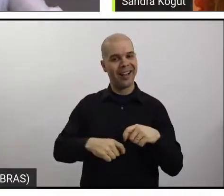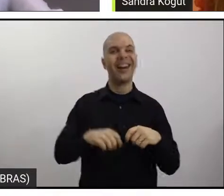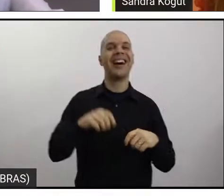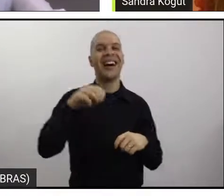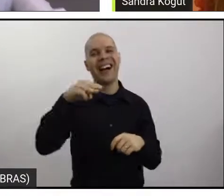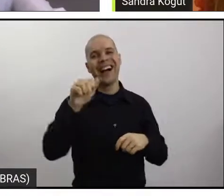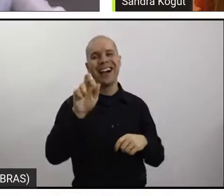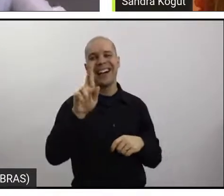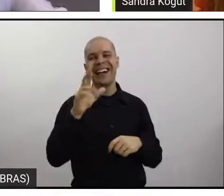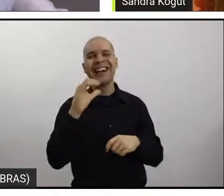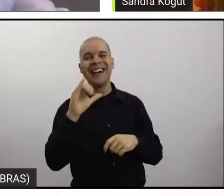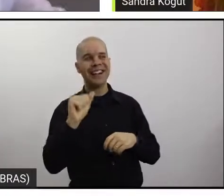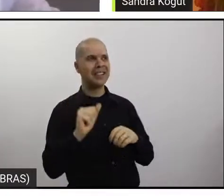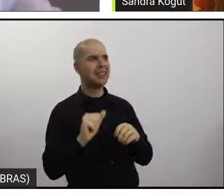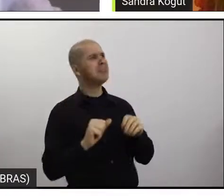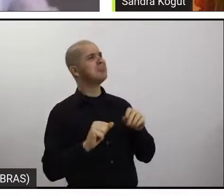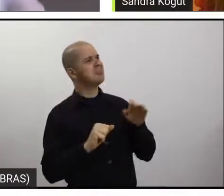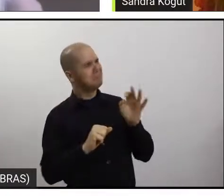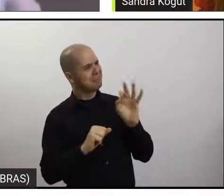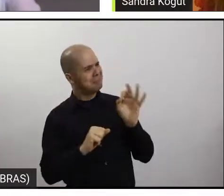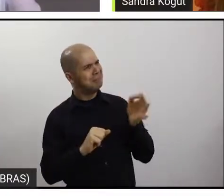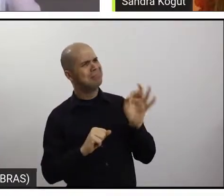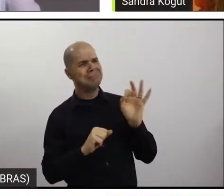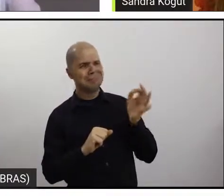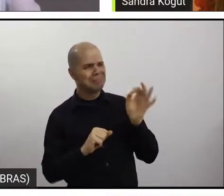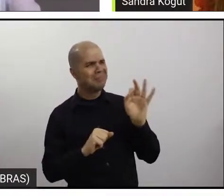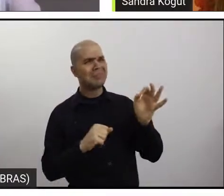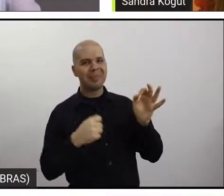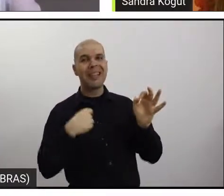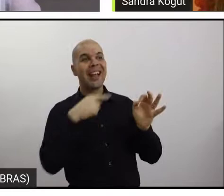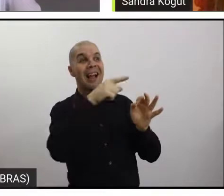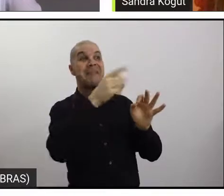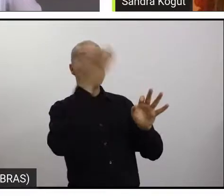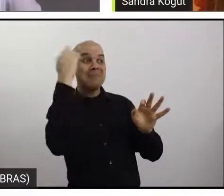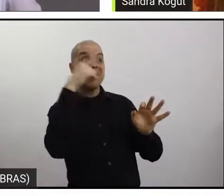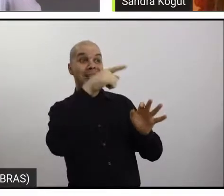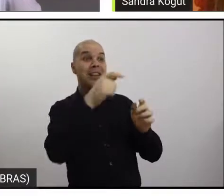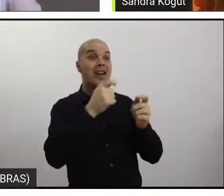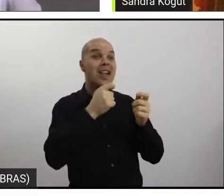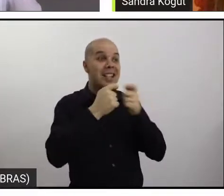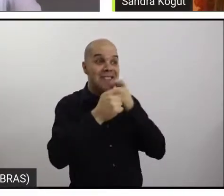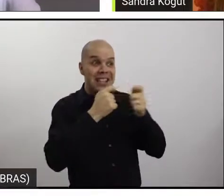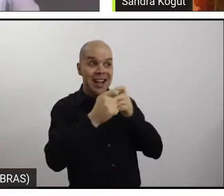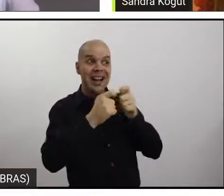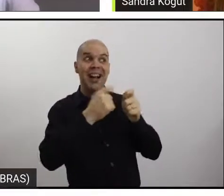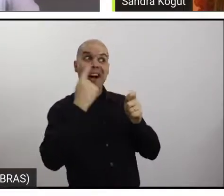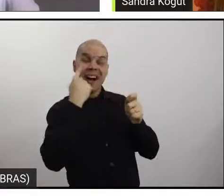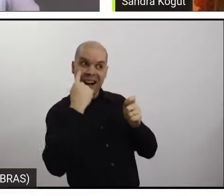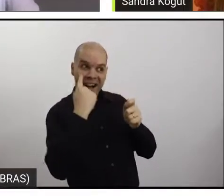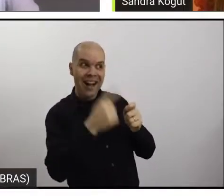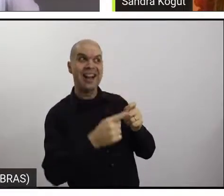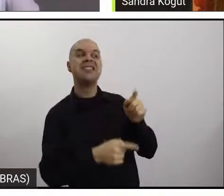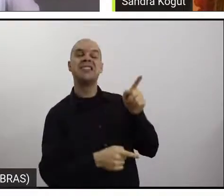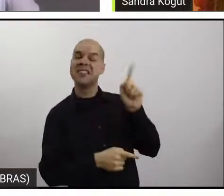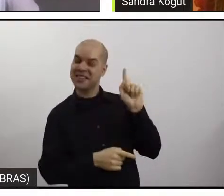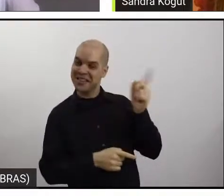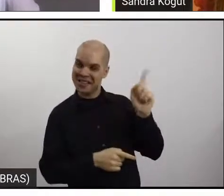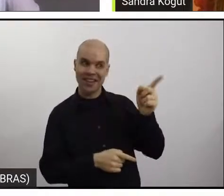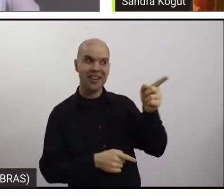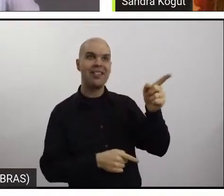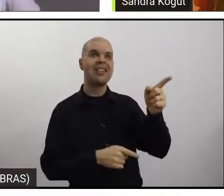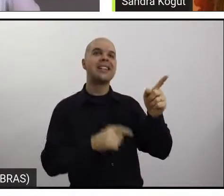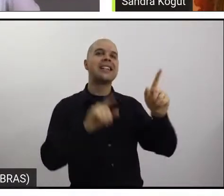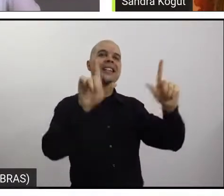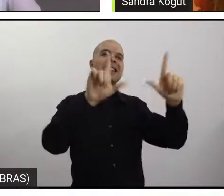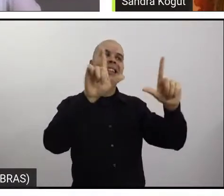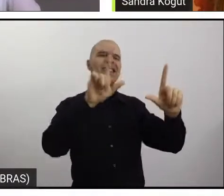Eu ouvi algumas vezes você falando também nessa entrevista que você não assistia muito televisão e as pessoas, mas